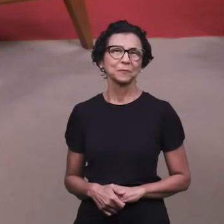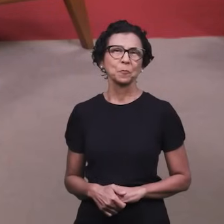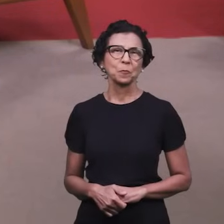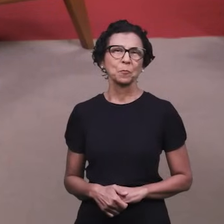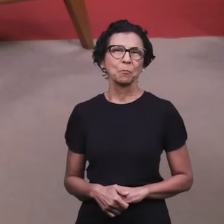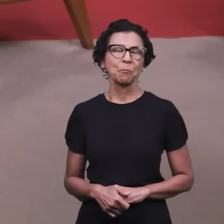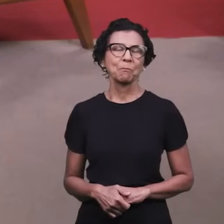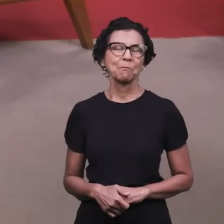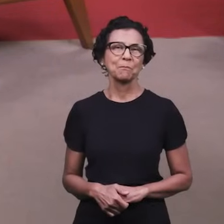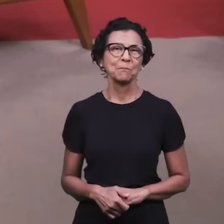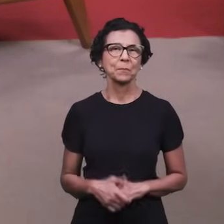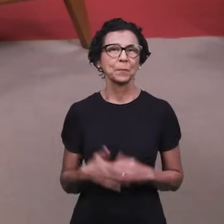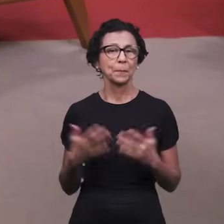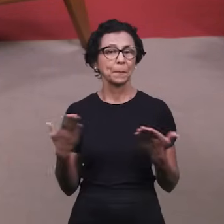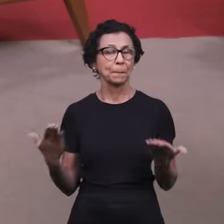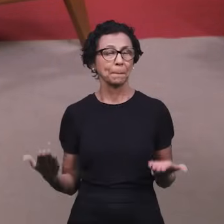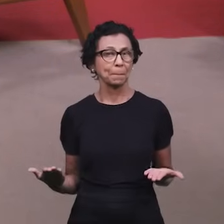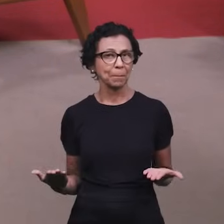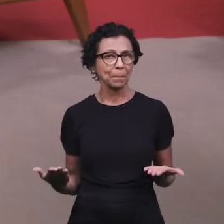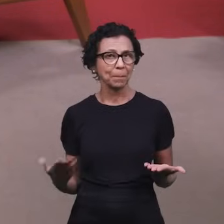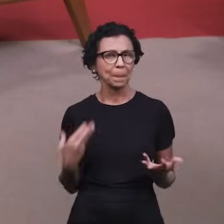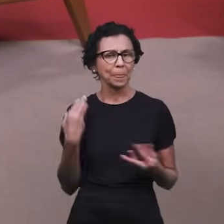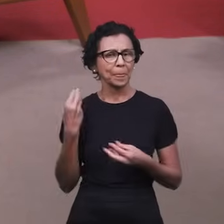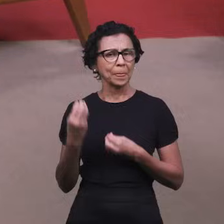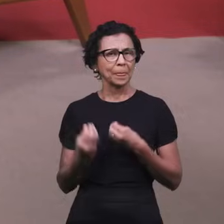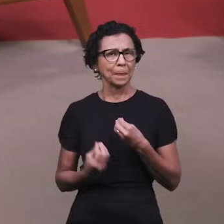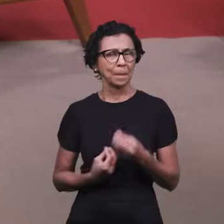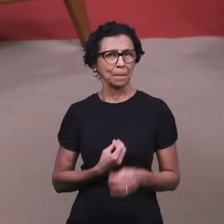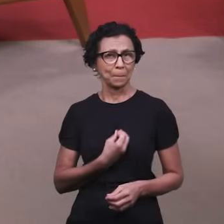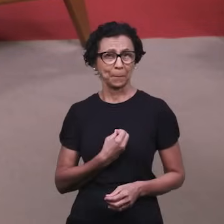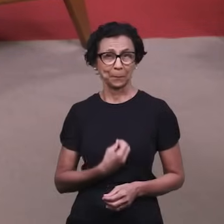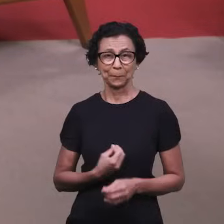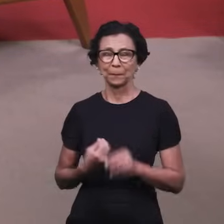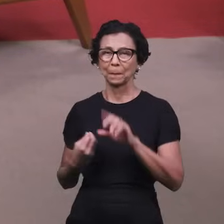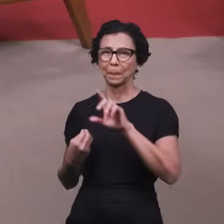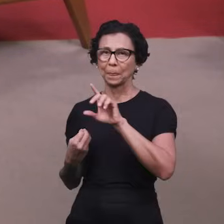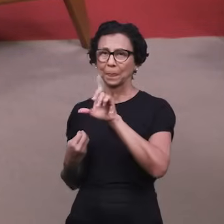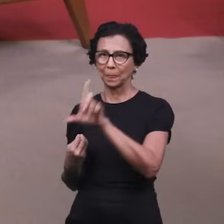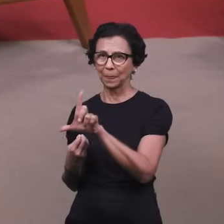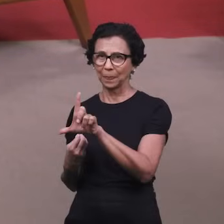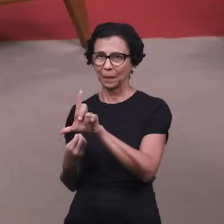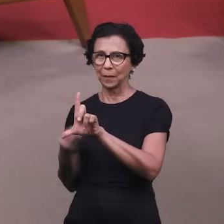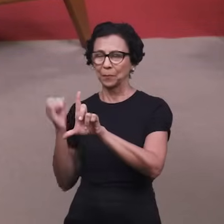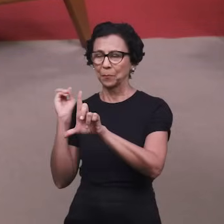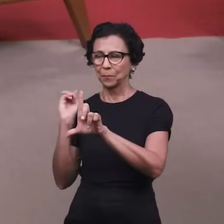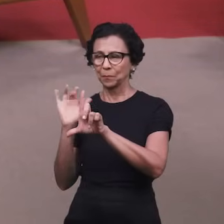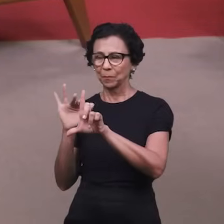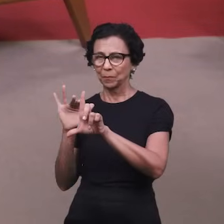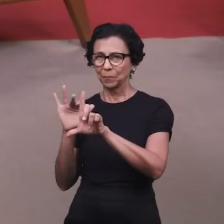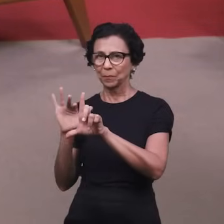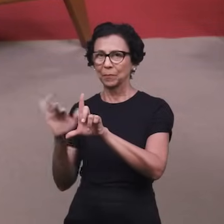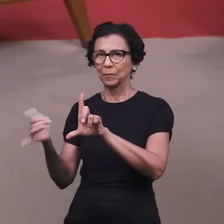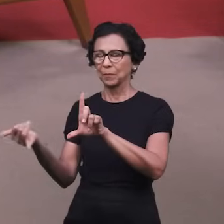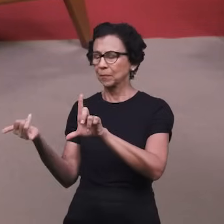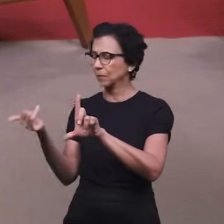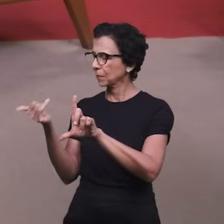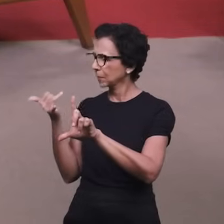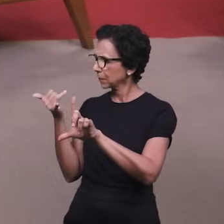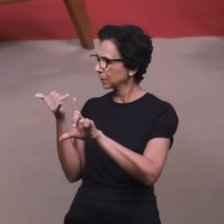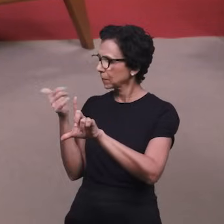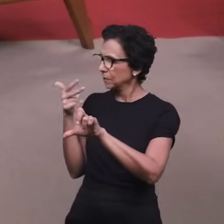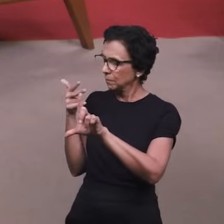que é o seu também. Então, para você participar, você aponta a câmera do seu celular para esse QR Code, seu aparelho